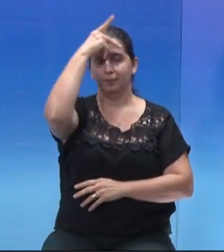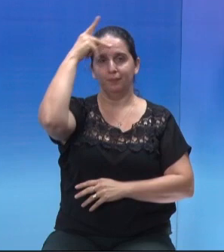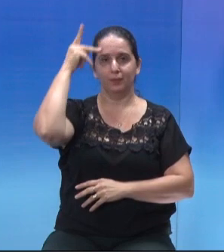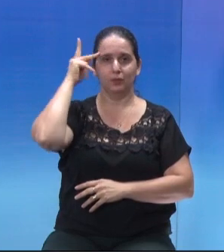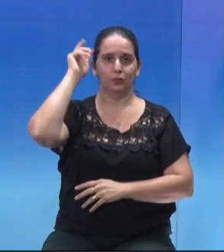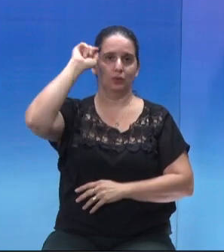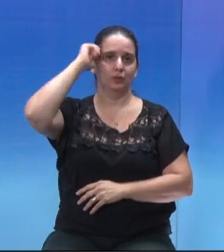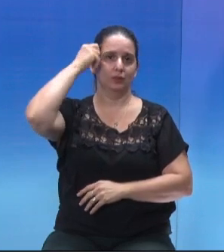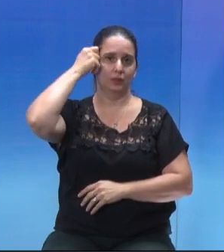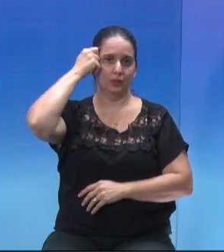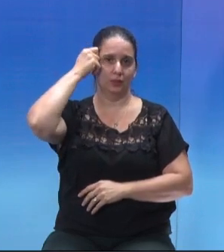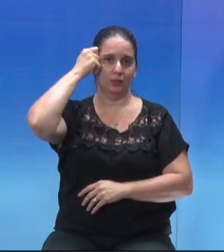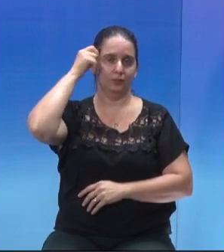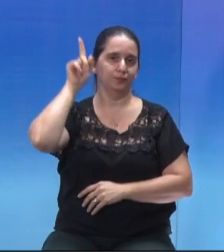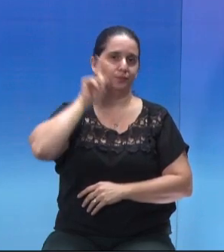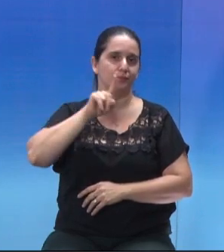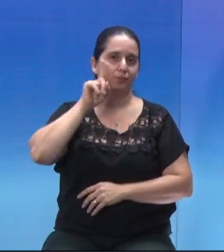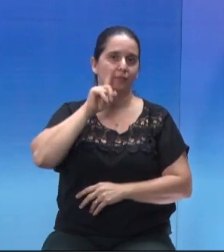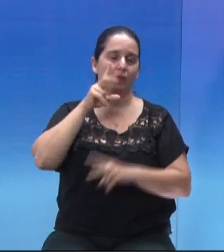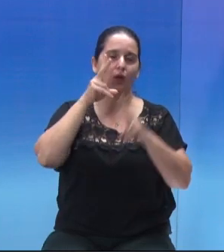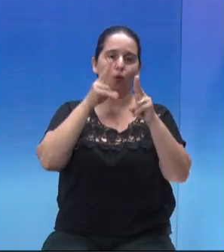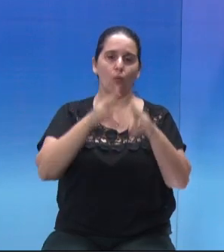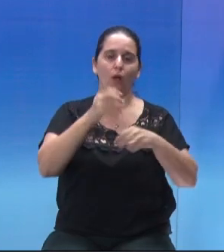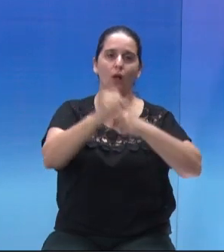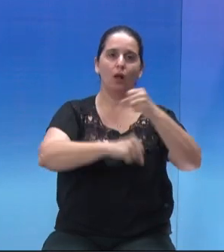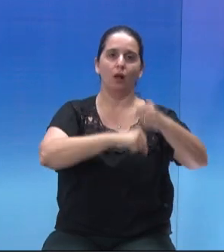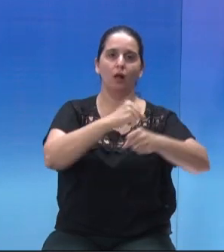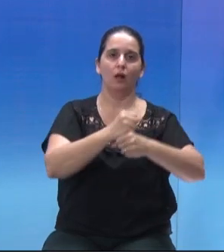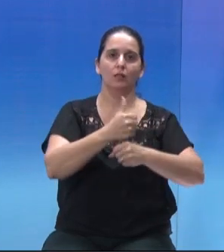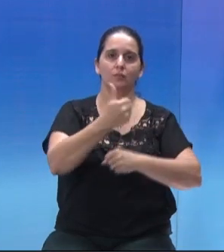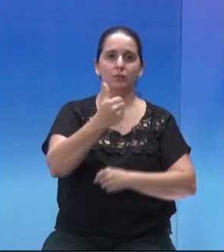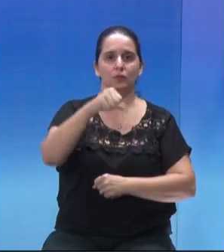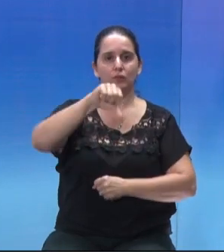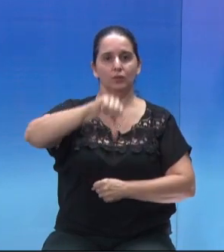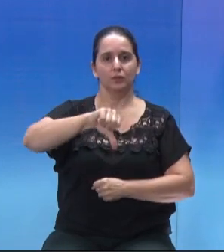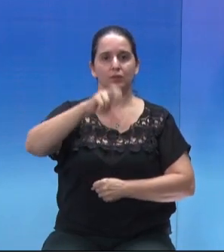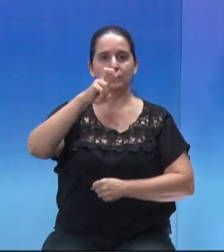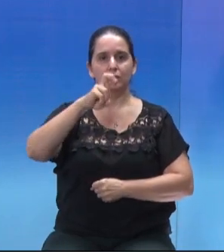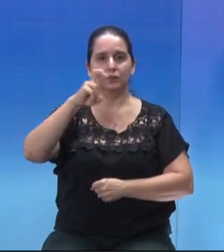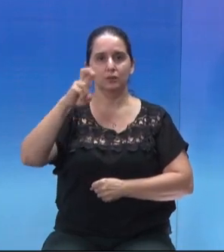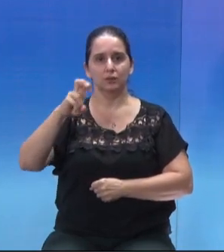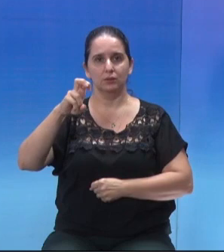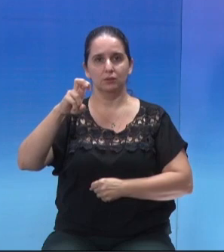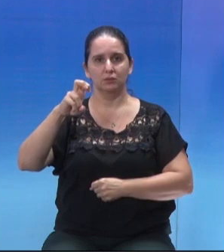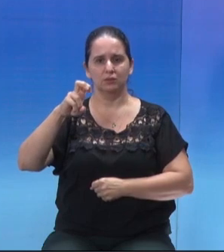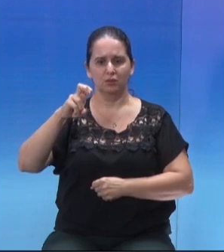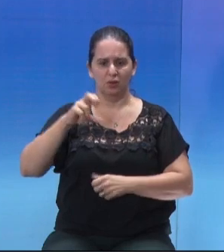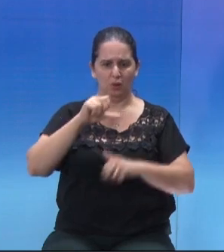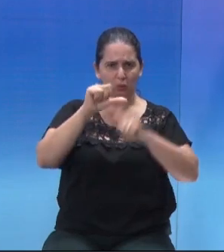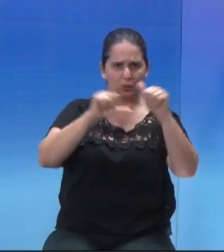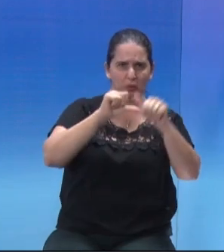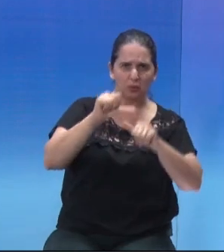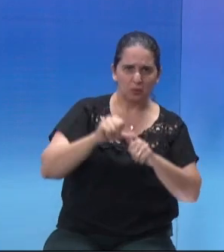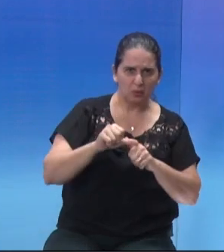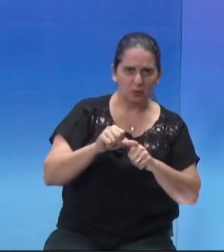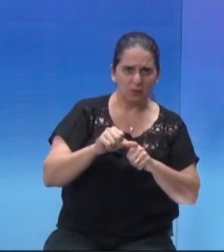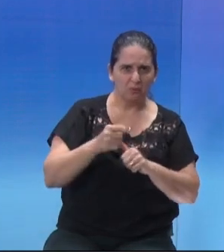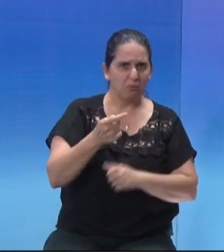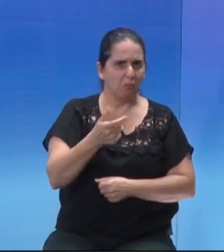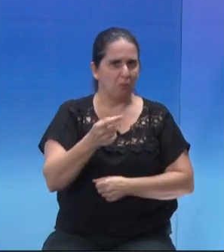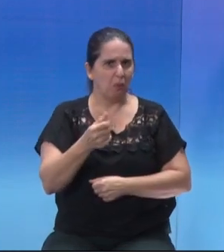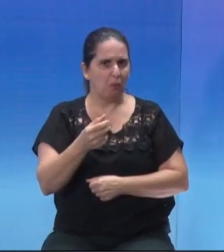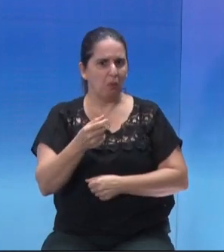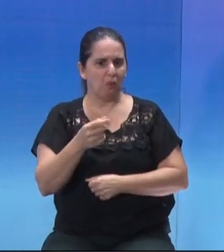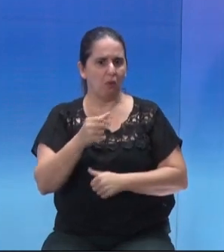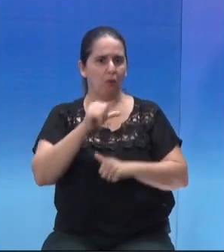negro americano com o que aconteceu na década de 50. Ou seja, será que mudou muita coisa nos Estados Unidos? Ou então mudou um pouco,